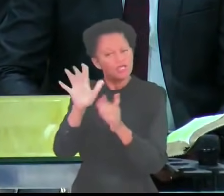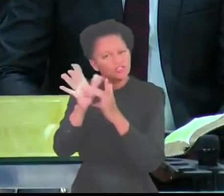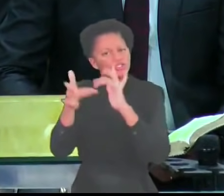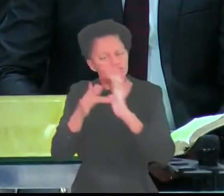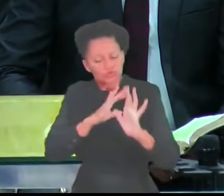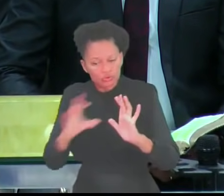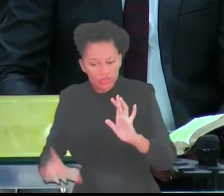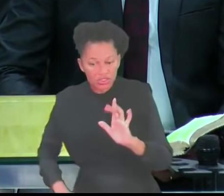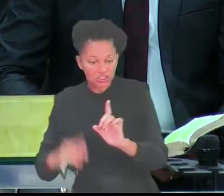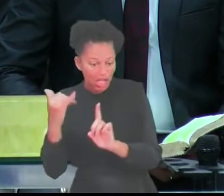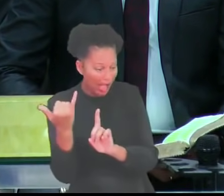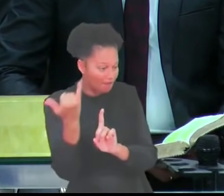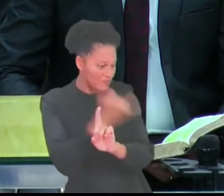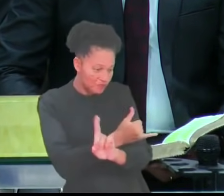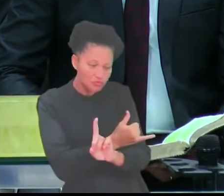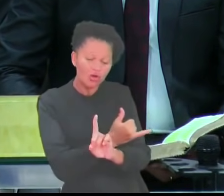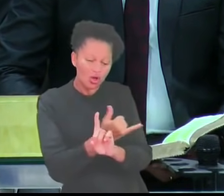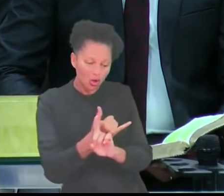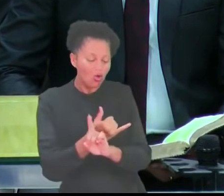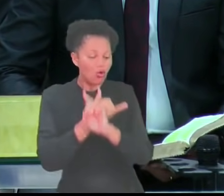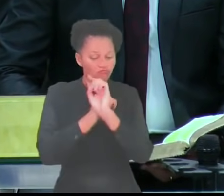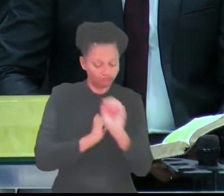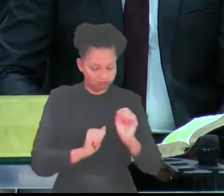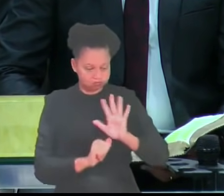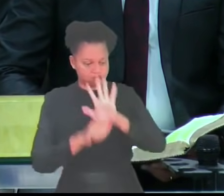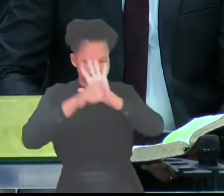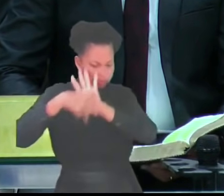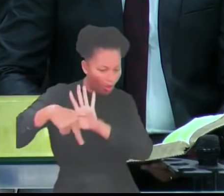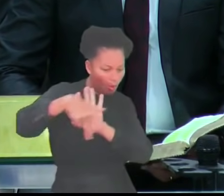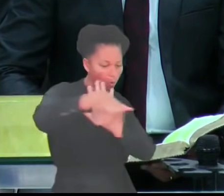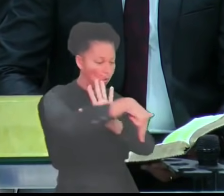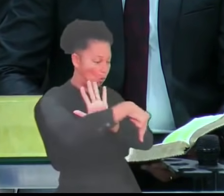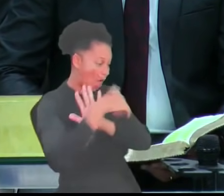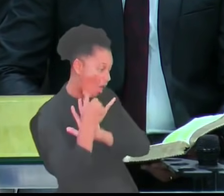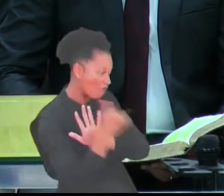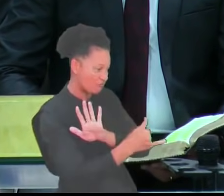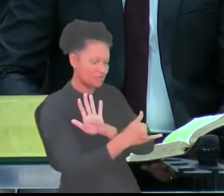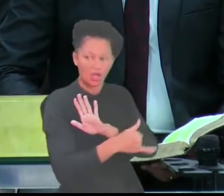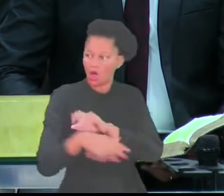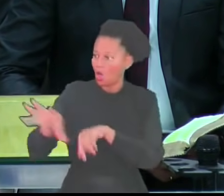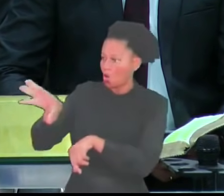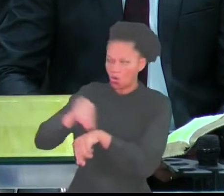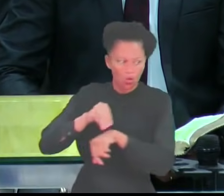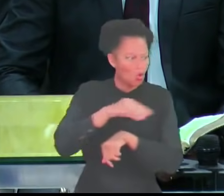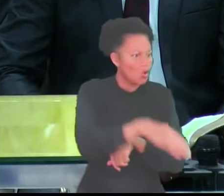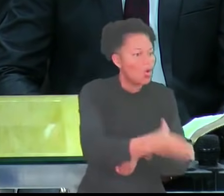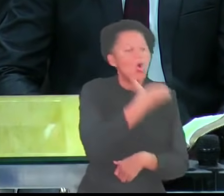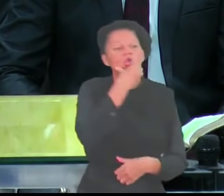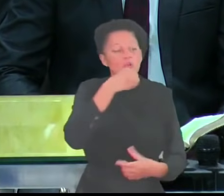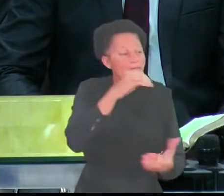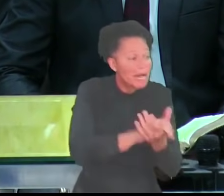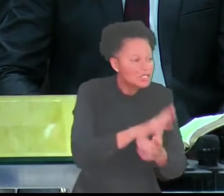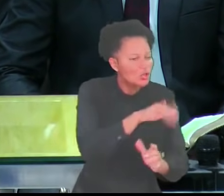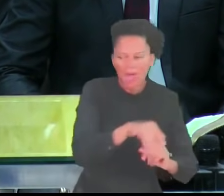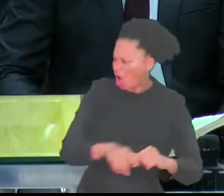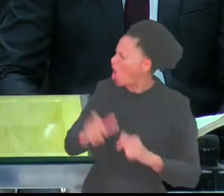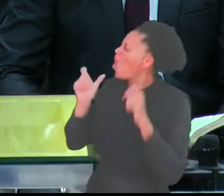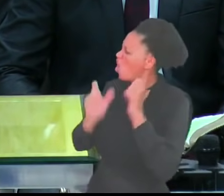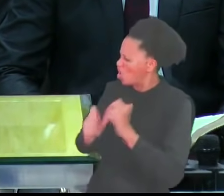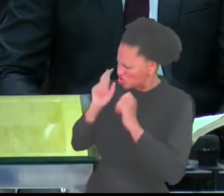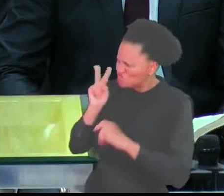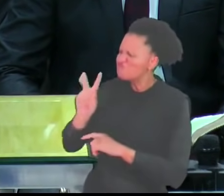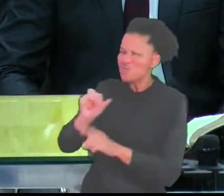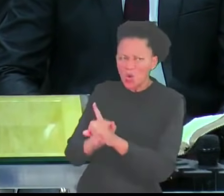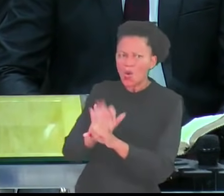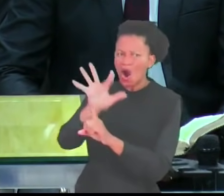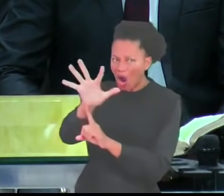mensagem e o anjo desapareceu. E quando ela foi contar o marido disse: me leve lá no lugar que você viu o anjo.